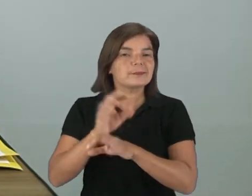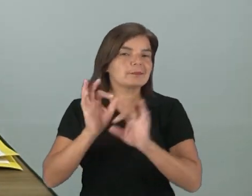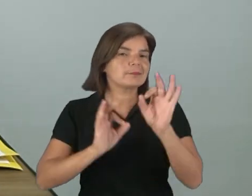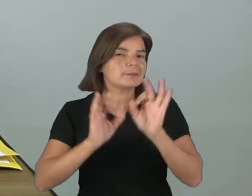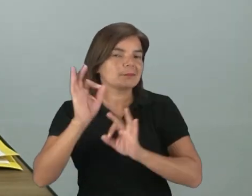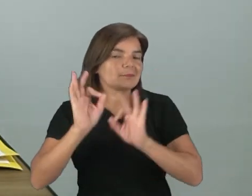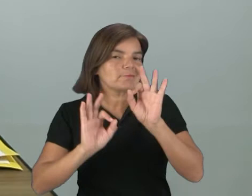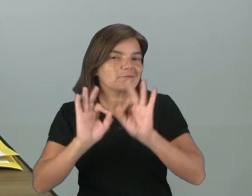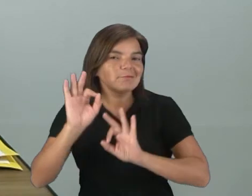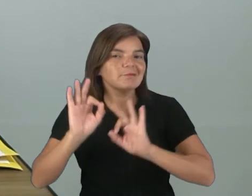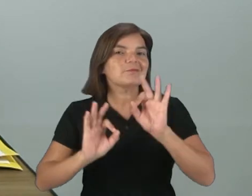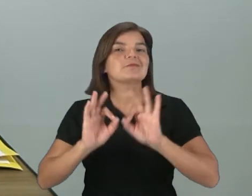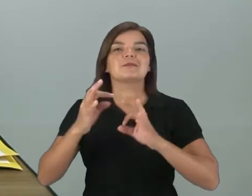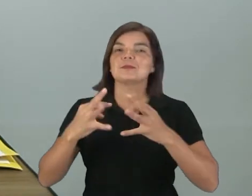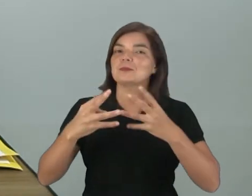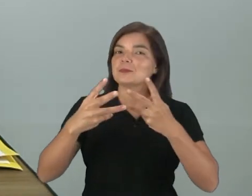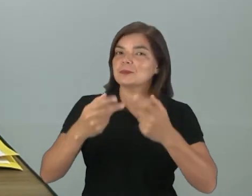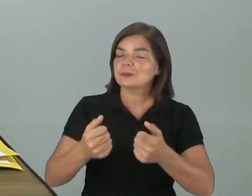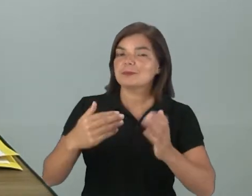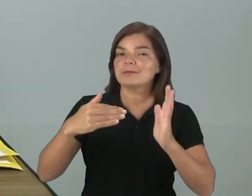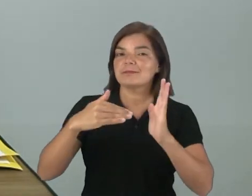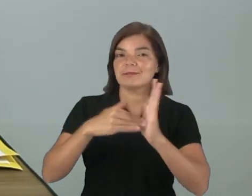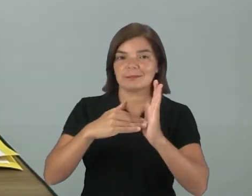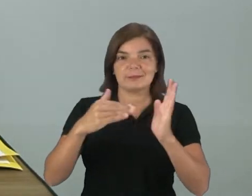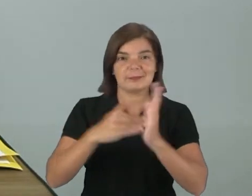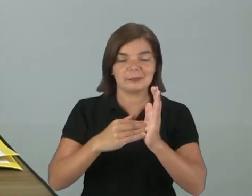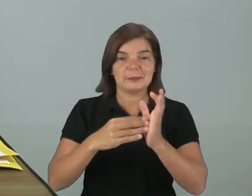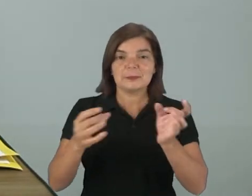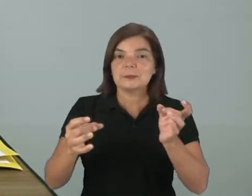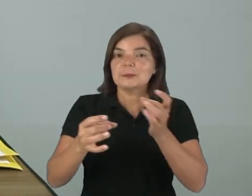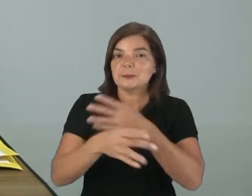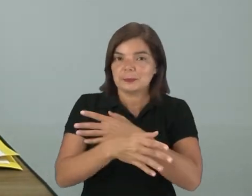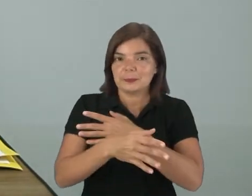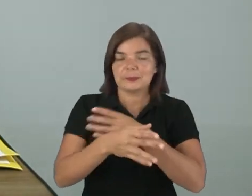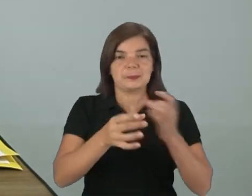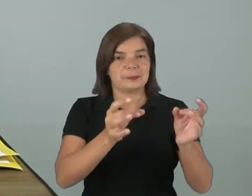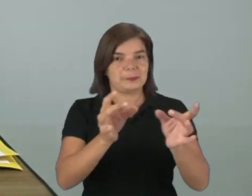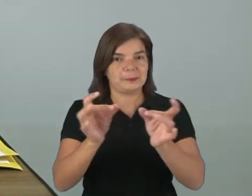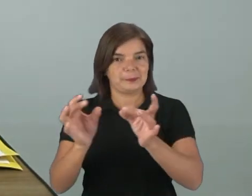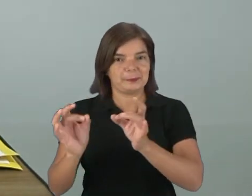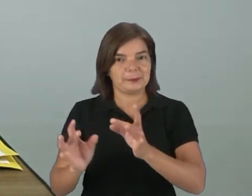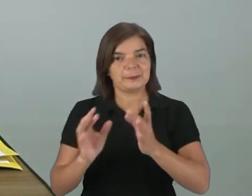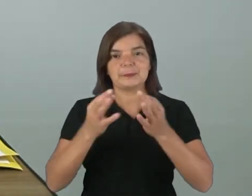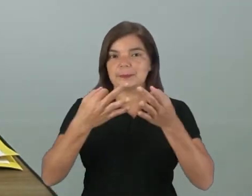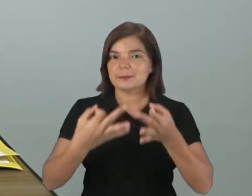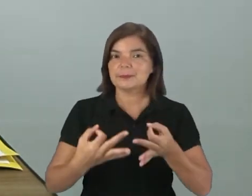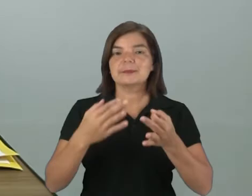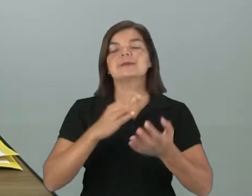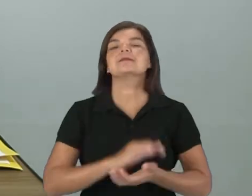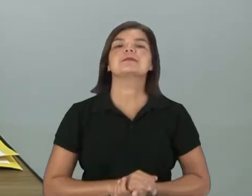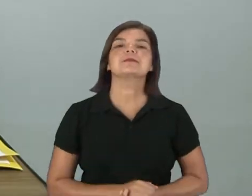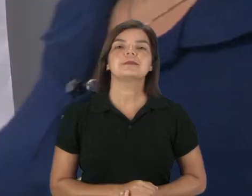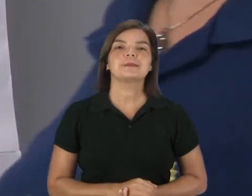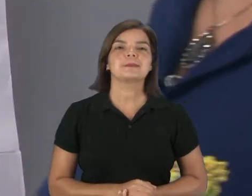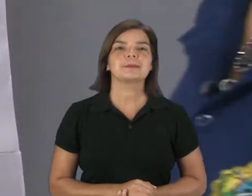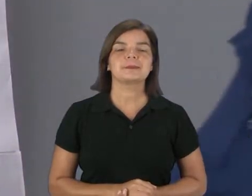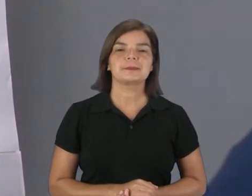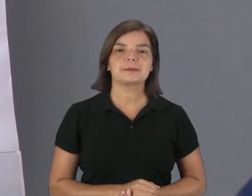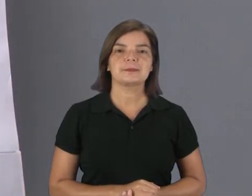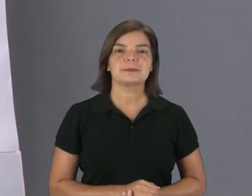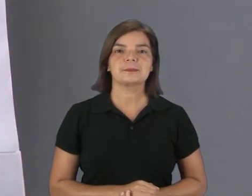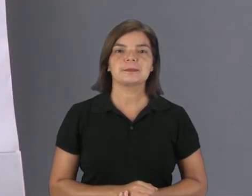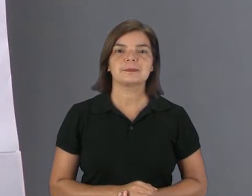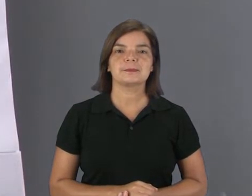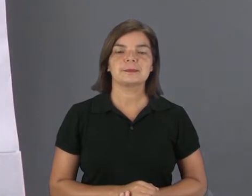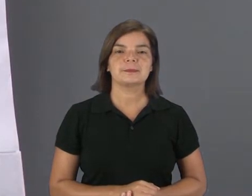toda a preparação até ele ficar pronto para a revenda, certo? Vamos continuar.